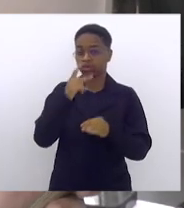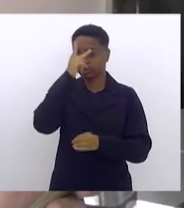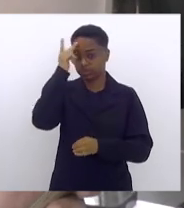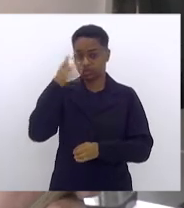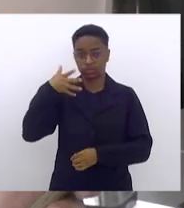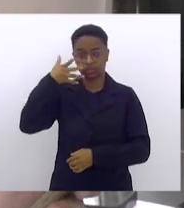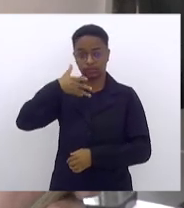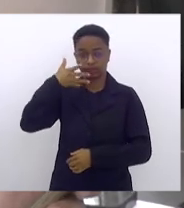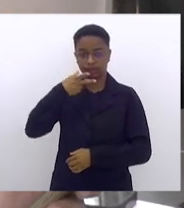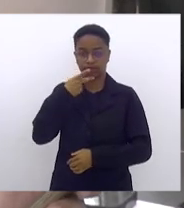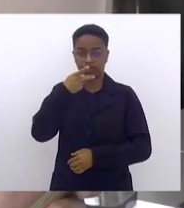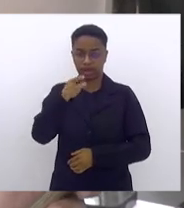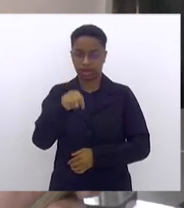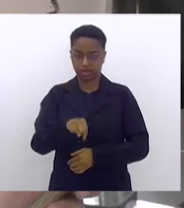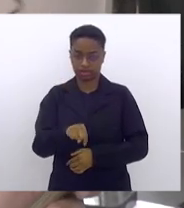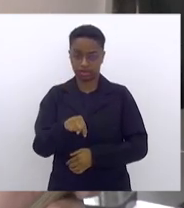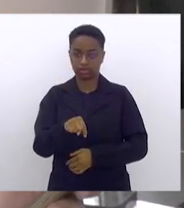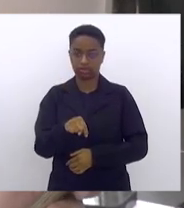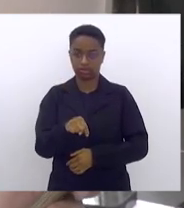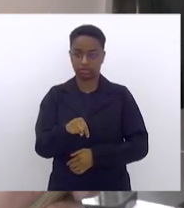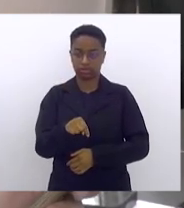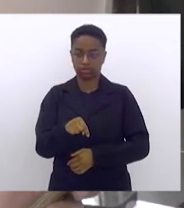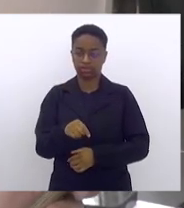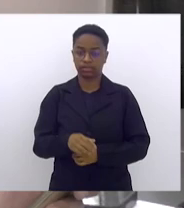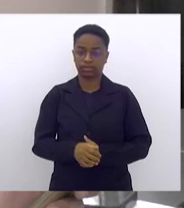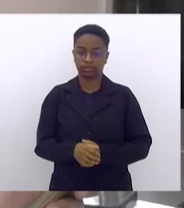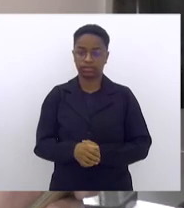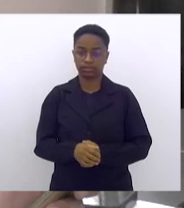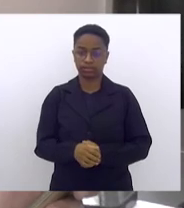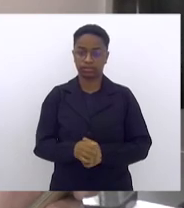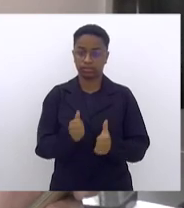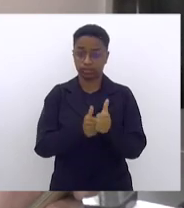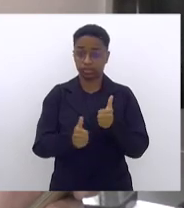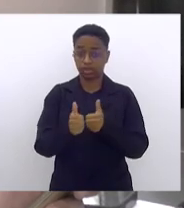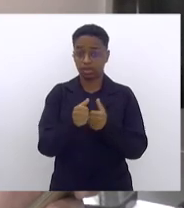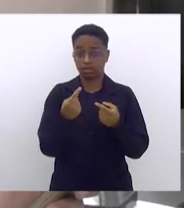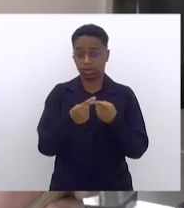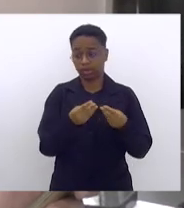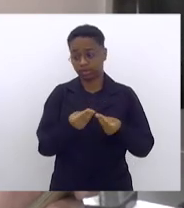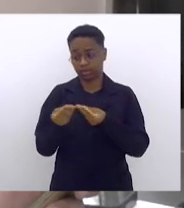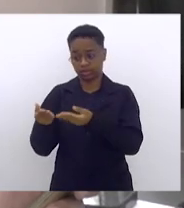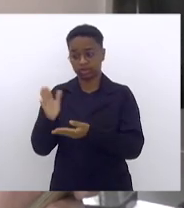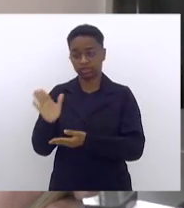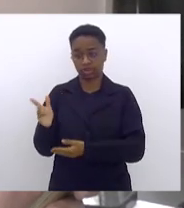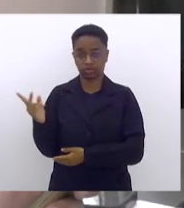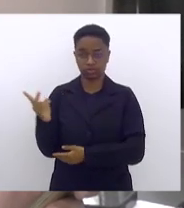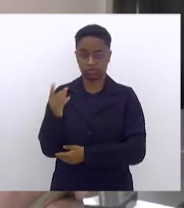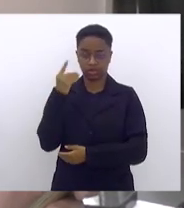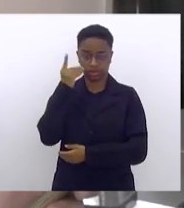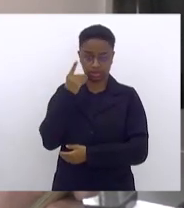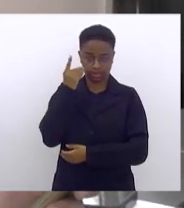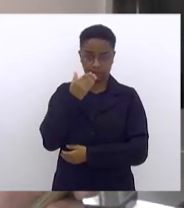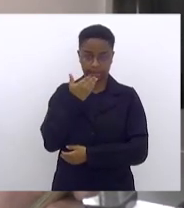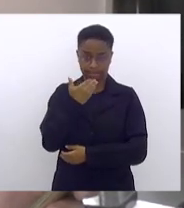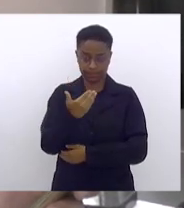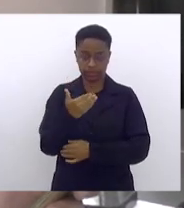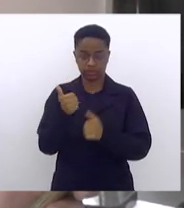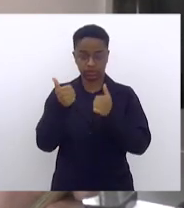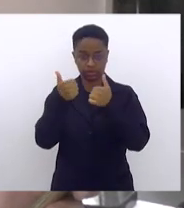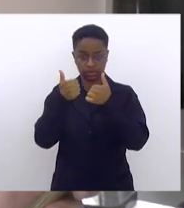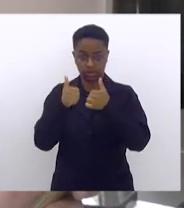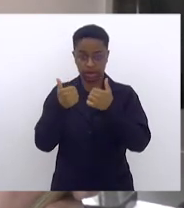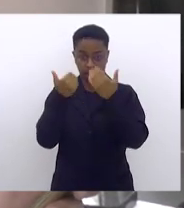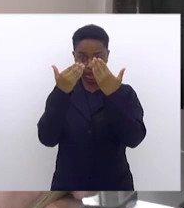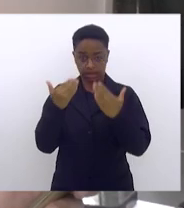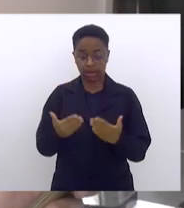pela ordem aqui, por conta do projeto estar com vista para o gabinete do deputado Mink e da deputada Verônica Lima, foram no sentido de chamar